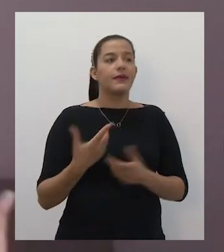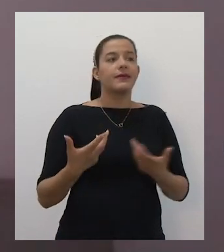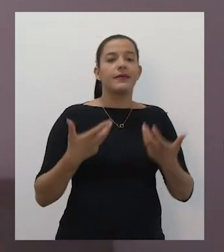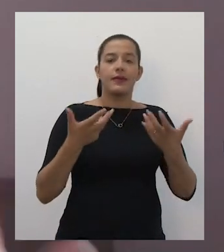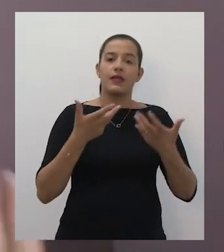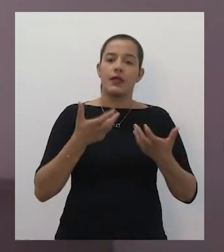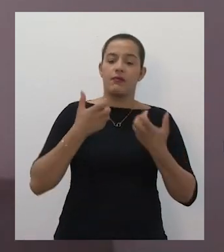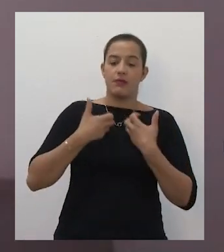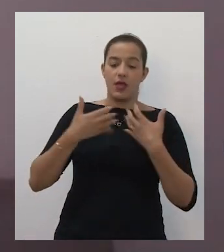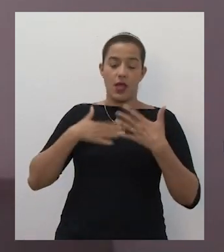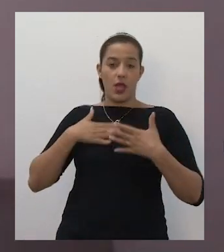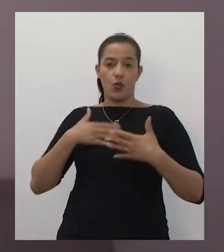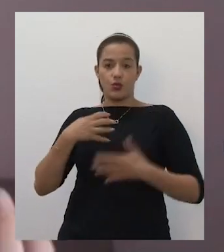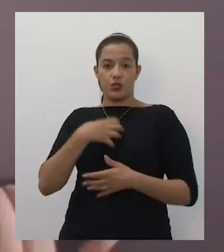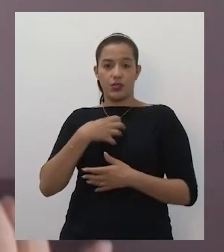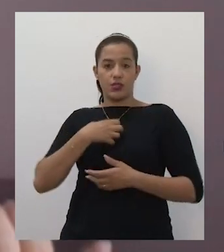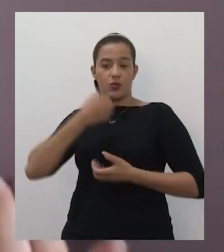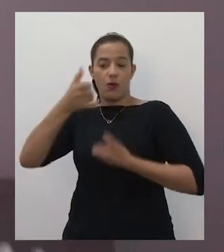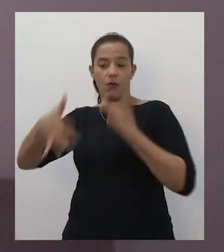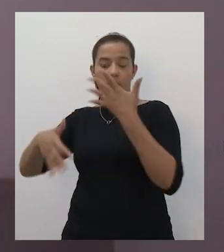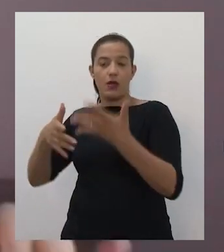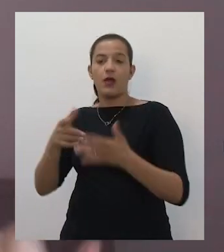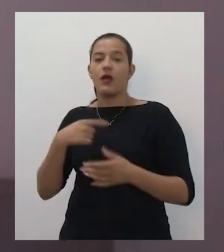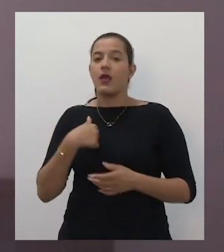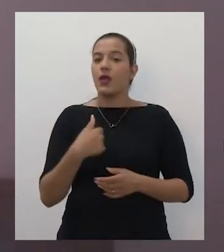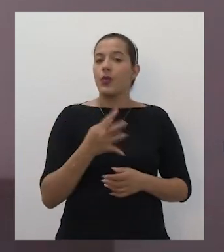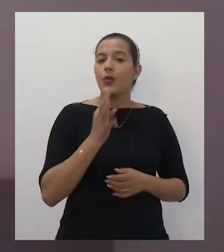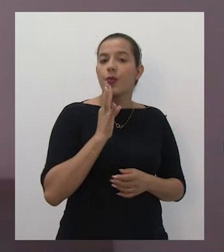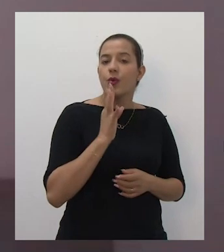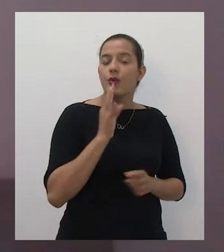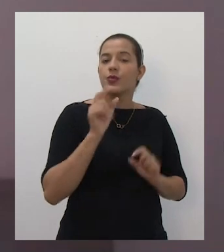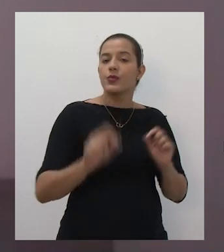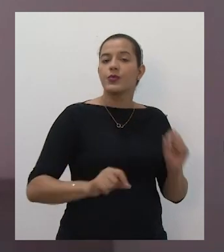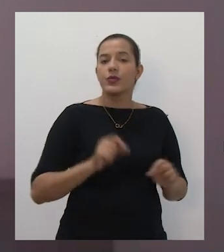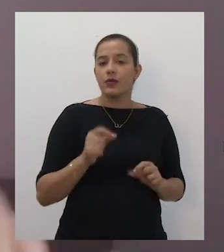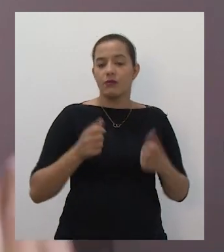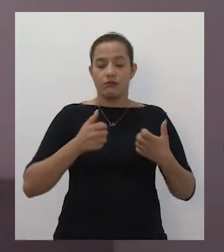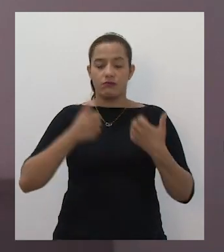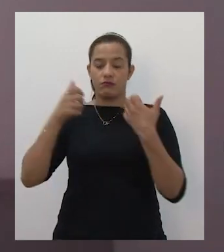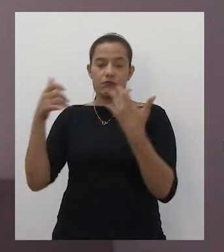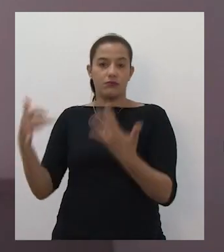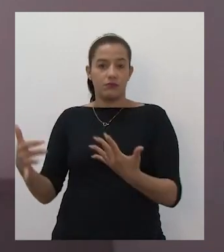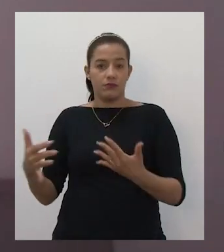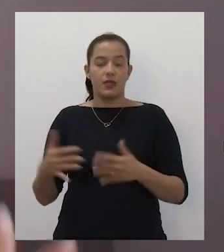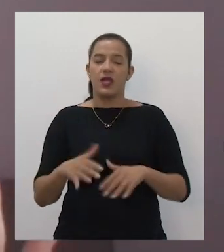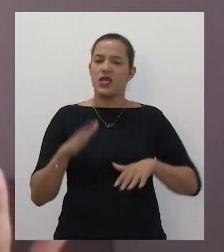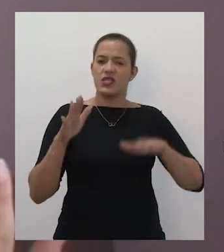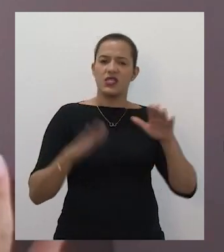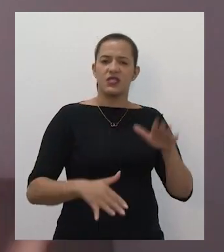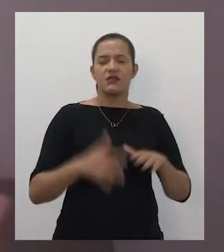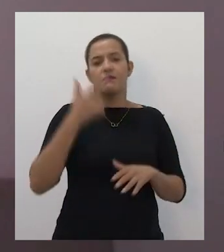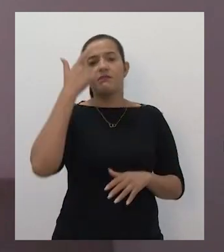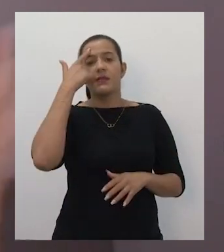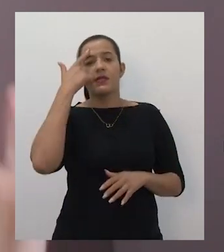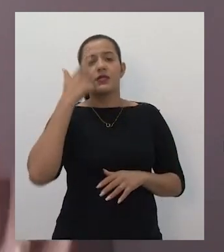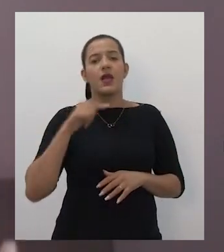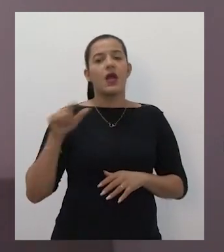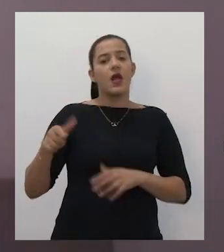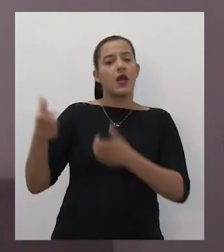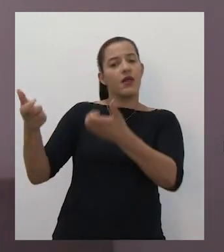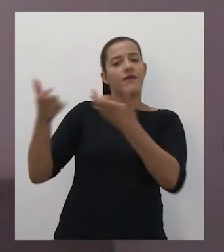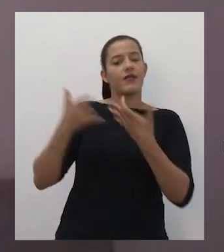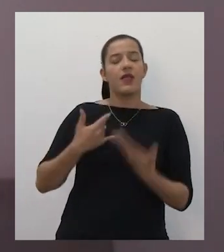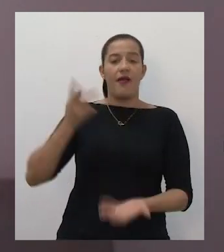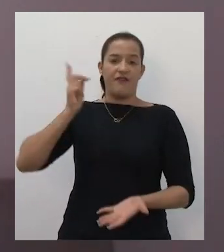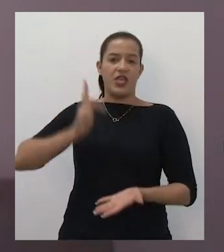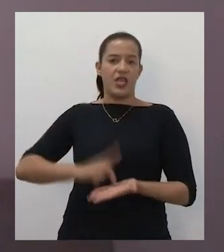aquilo que a gente também conhece. Não significa que o que a pessoa está falando é uma verdade